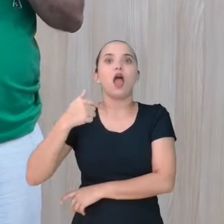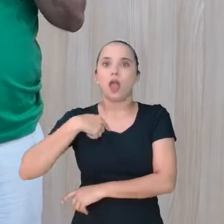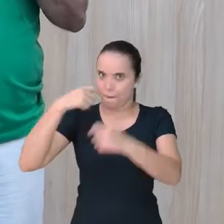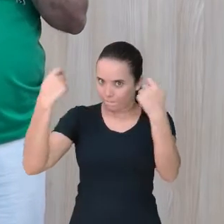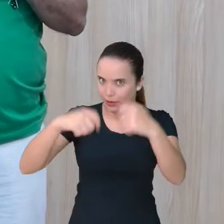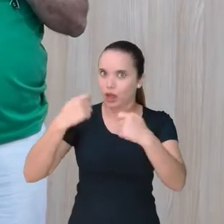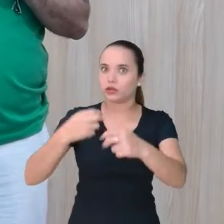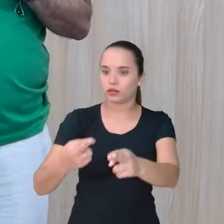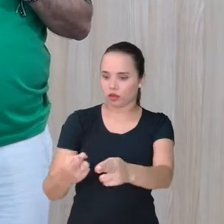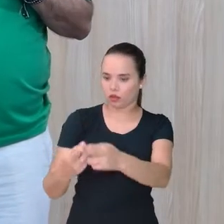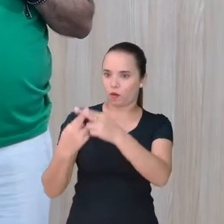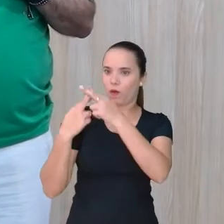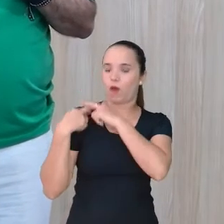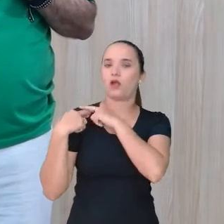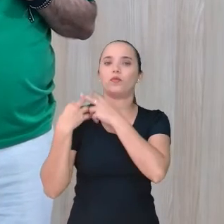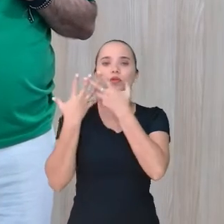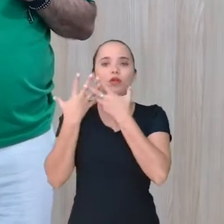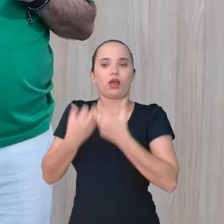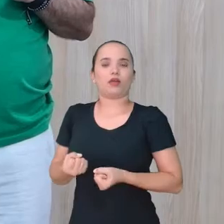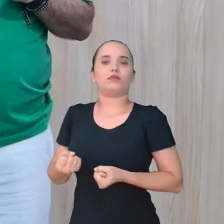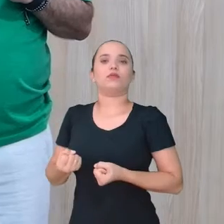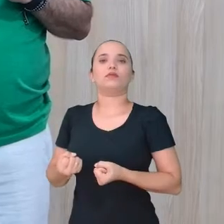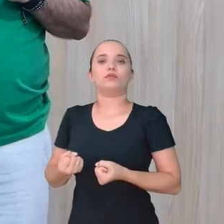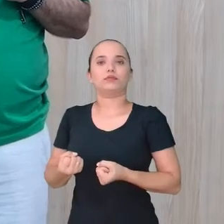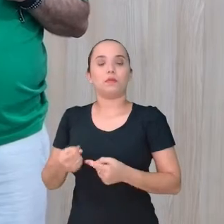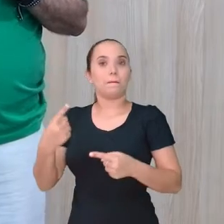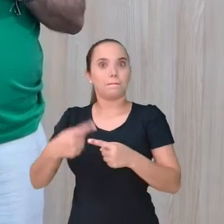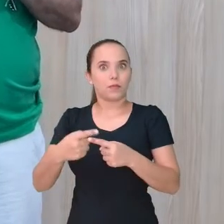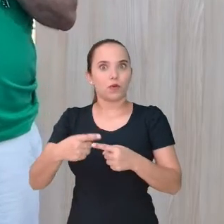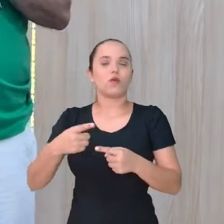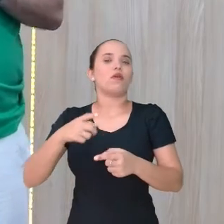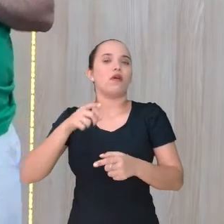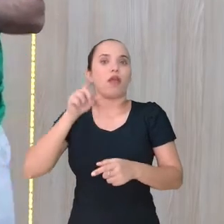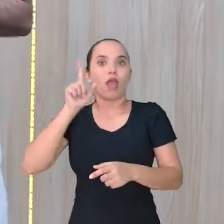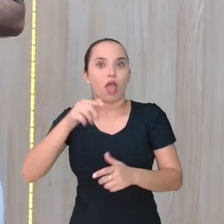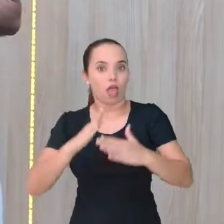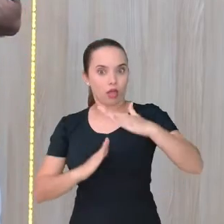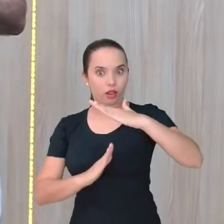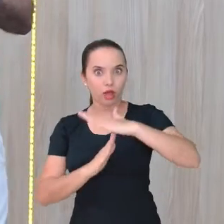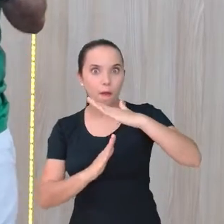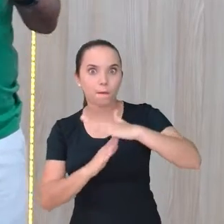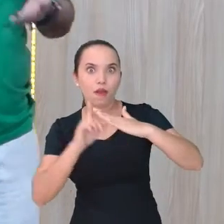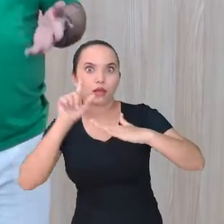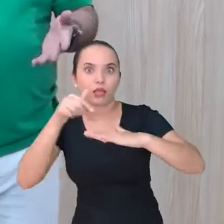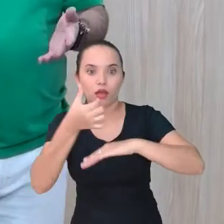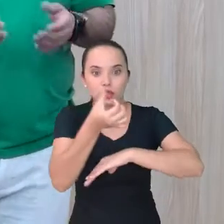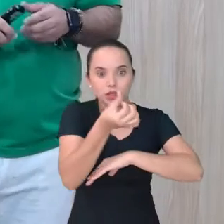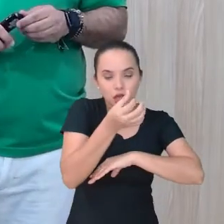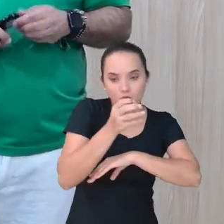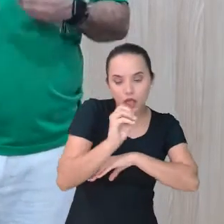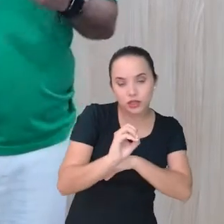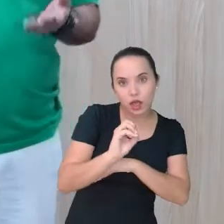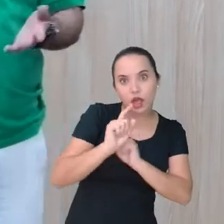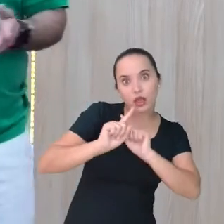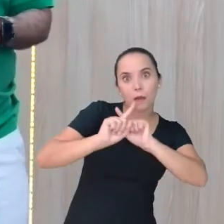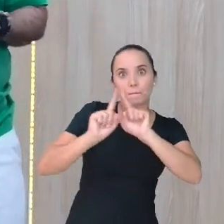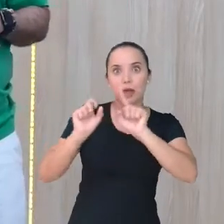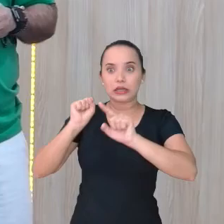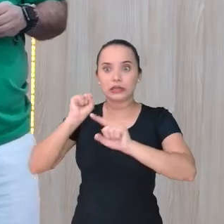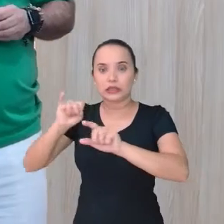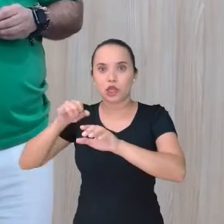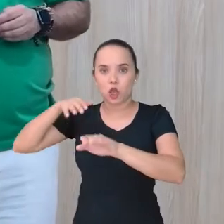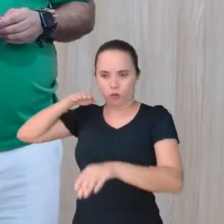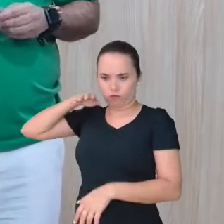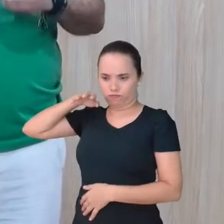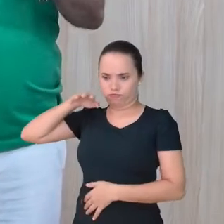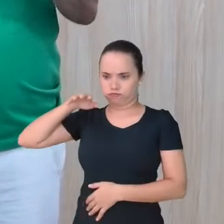dirigindo acima da velocidade permitida em uma determinada via e acontece de atropelar ali